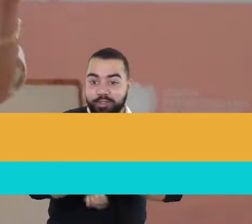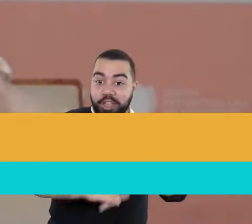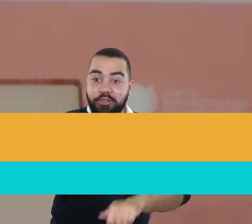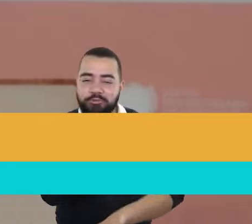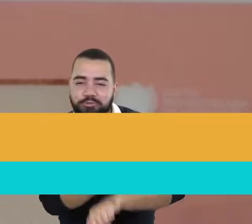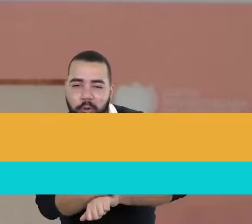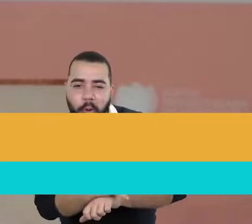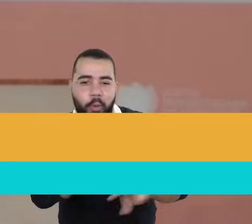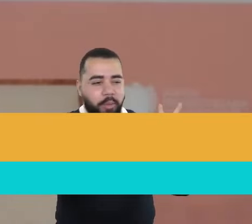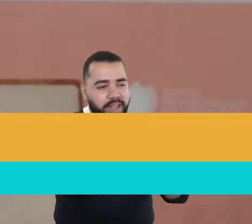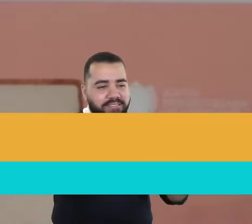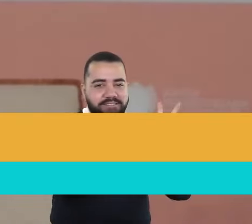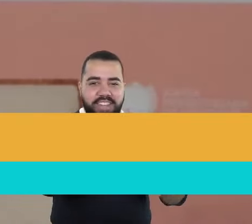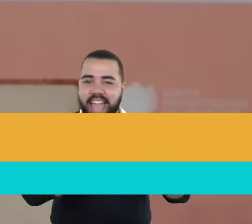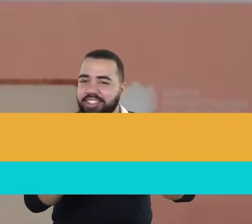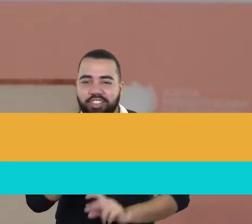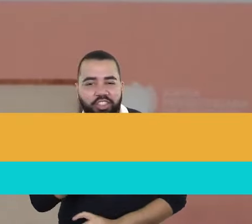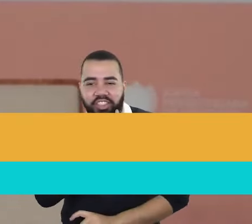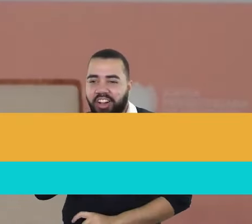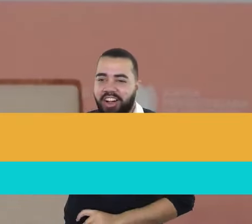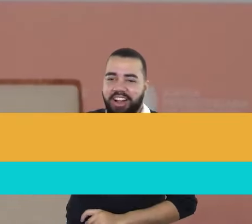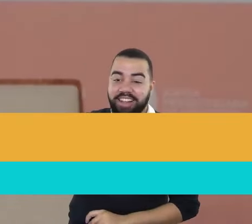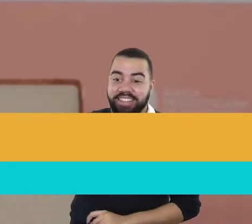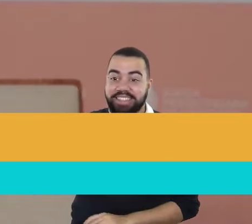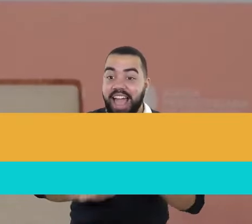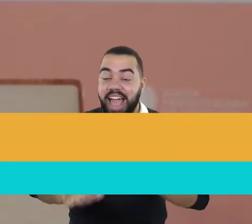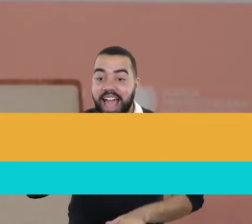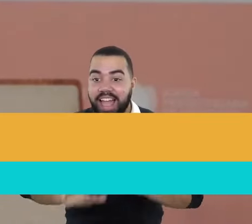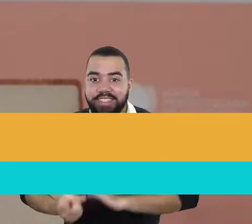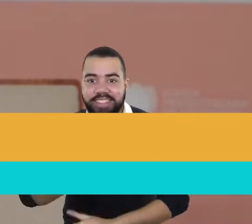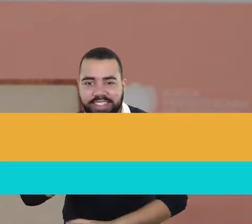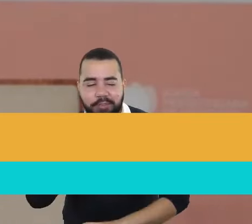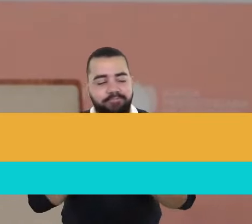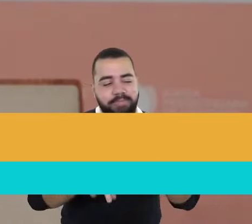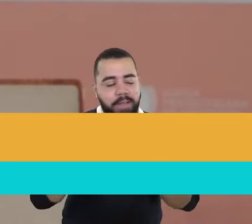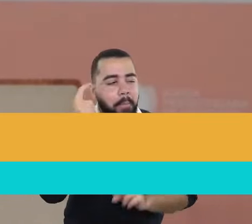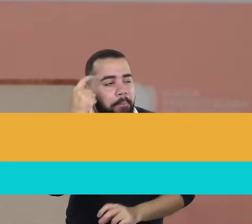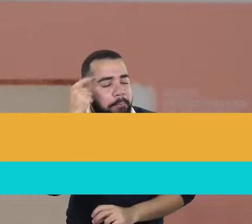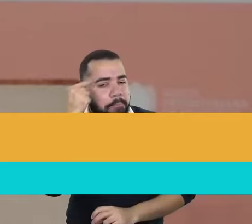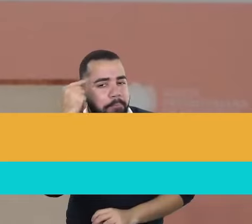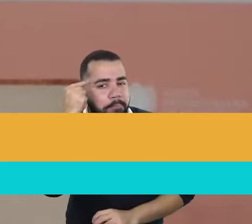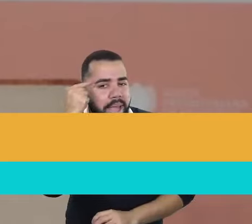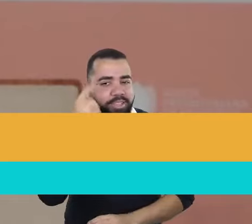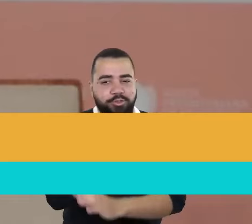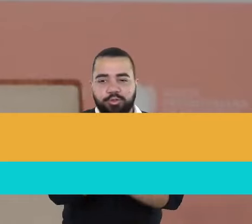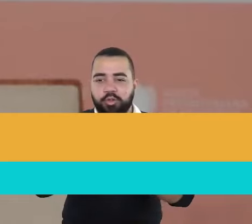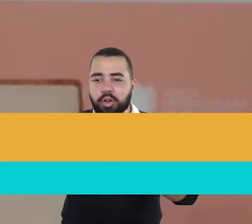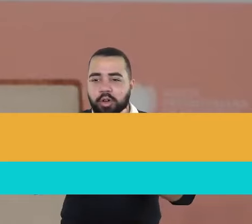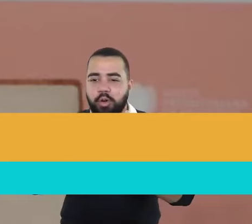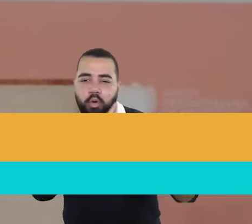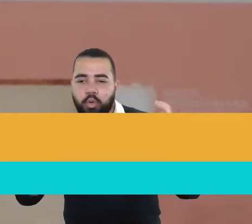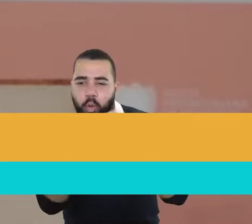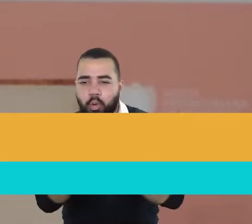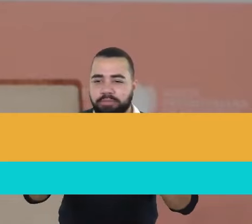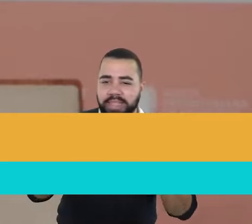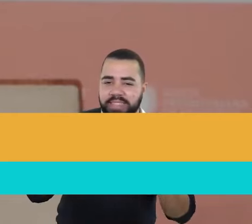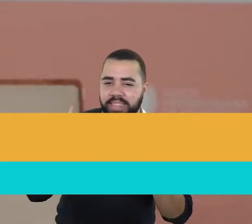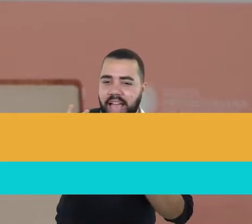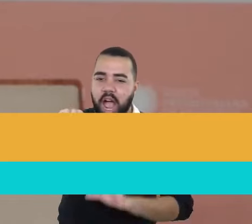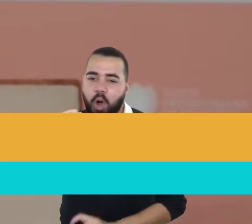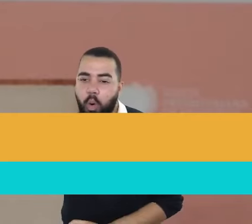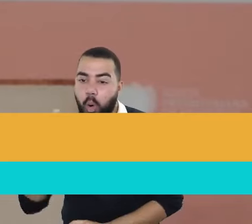legal que sempre quando eu quero ter uma referência correta, teológica, eu sempre vou no YouTube dessa igreja. Quando eu quero saber